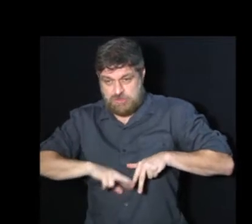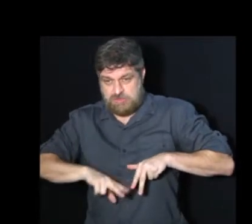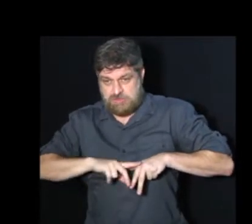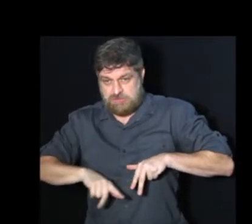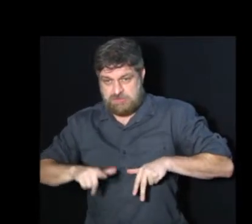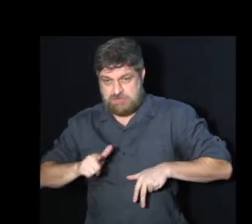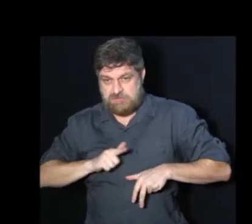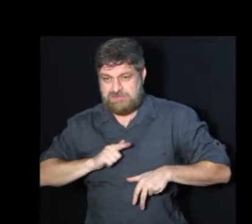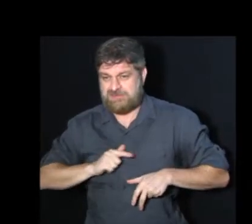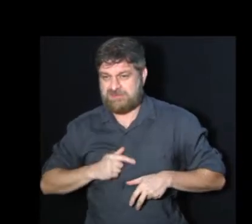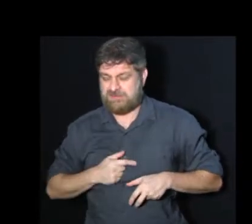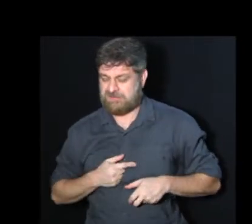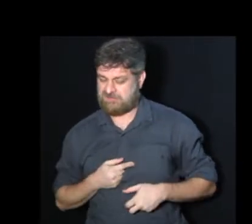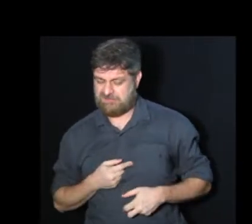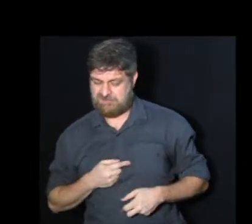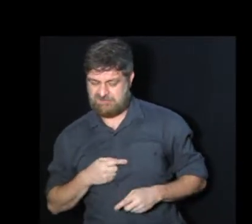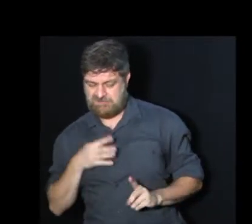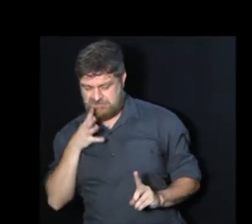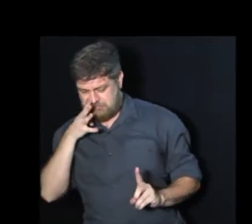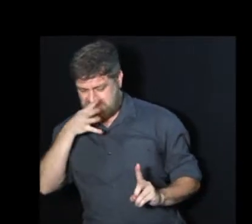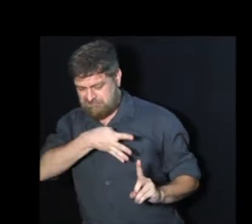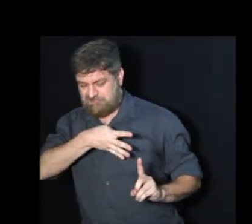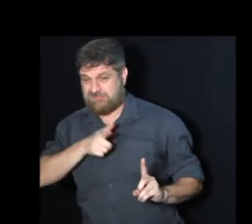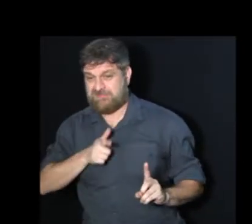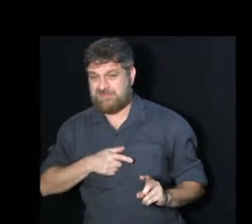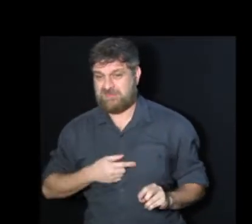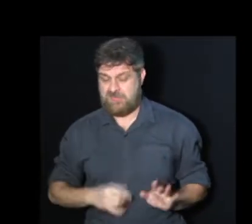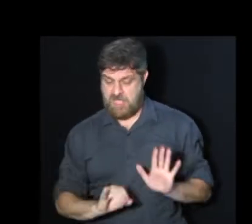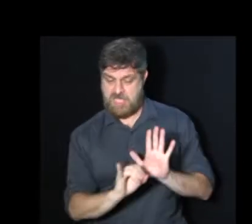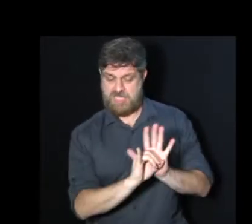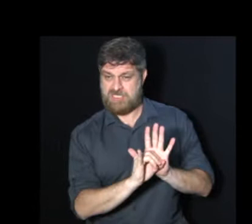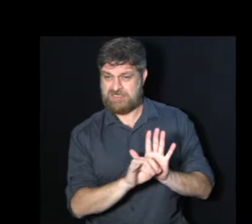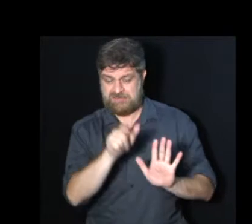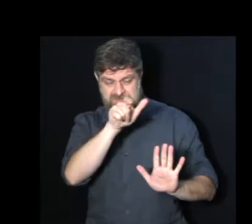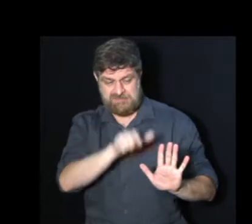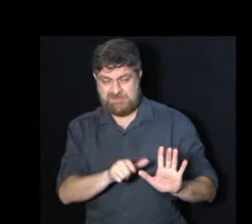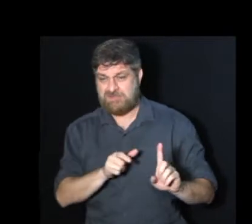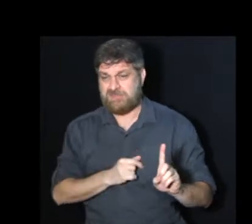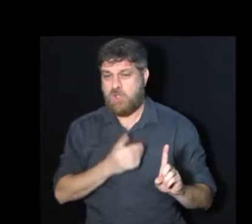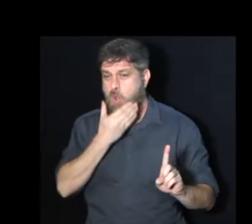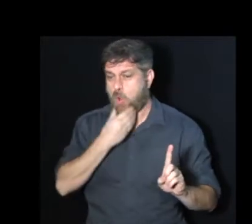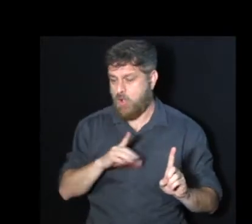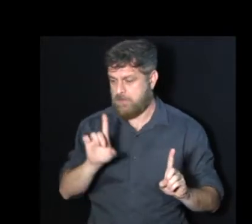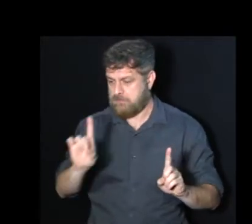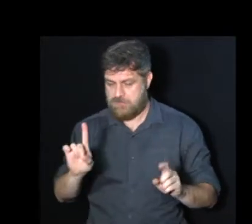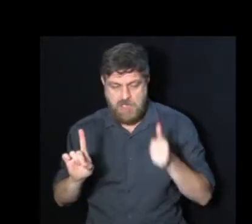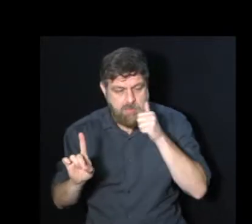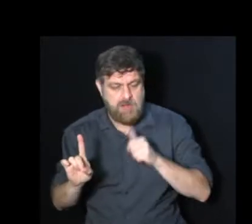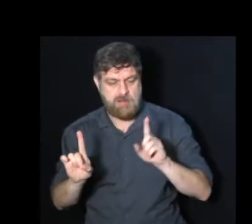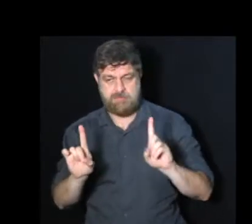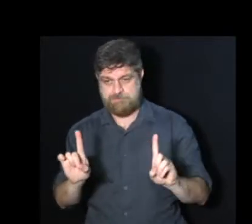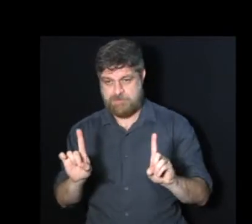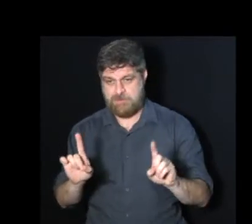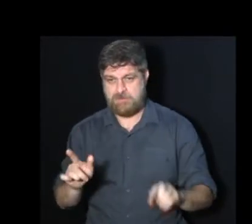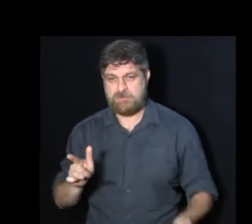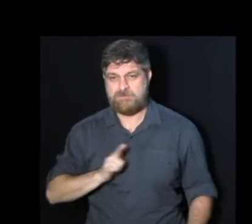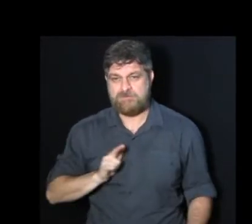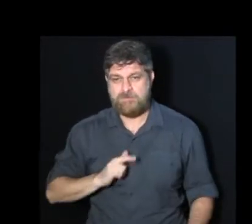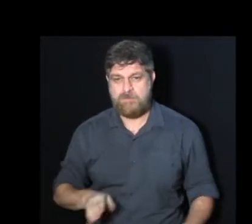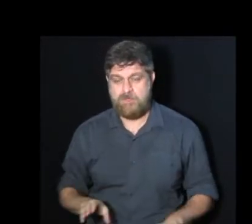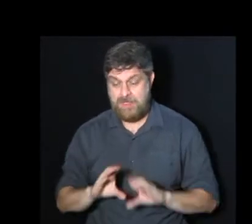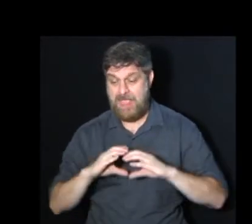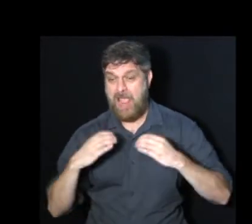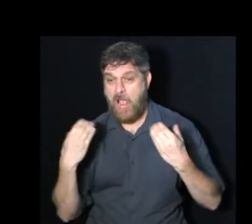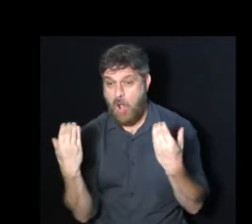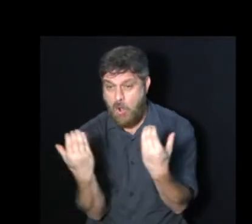dos estereótipos e dos papéis que são atribuídos a homens e mulheres, ao aspecto